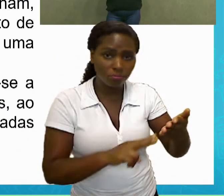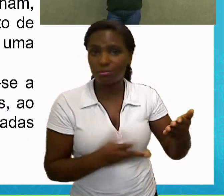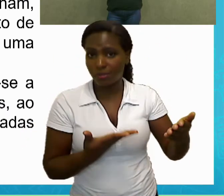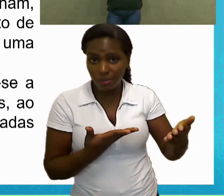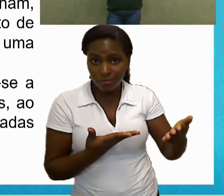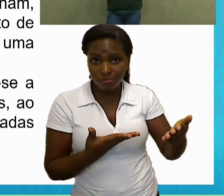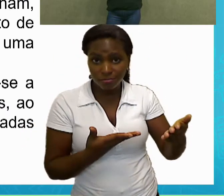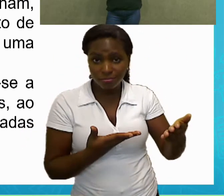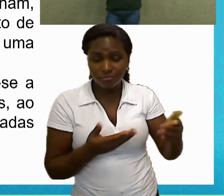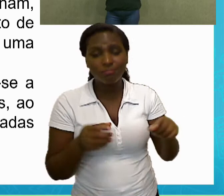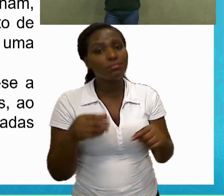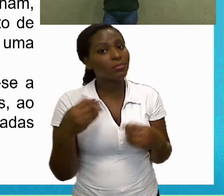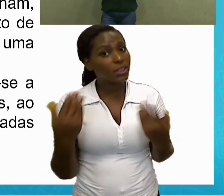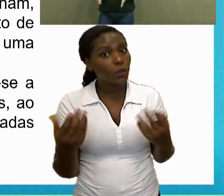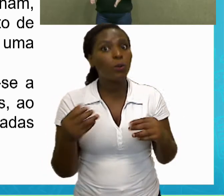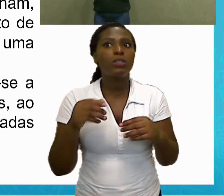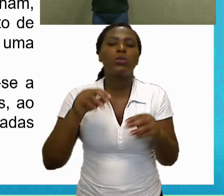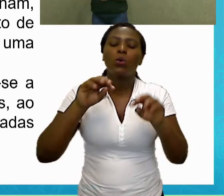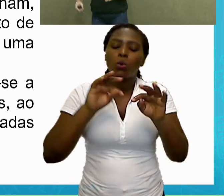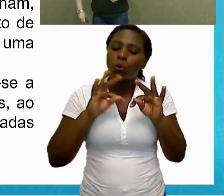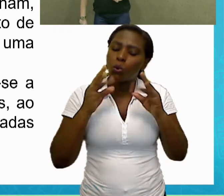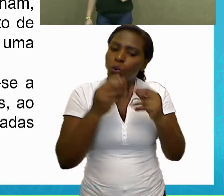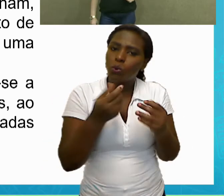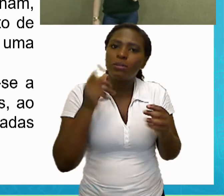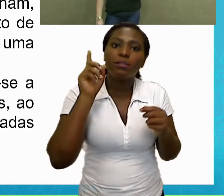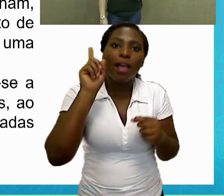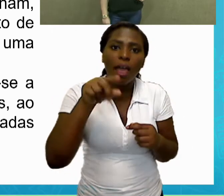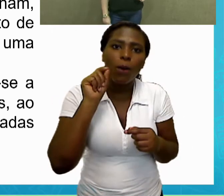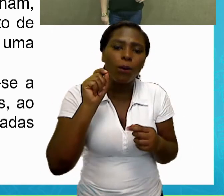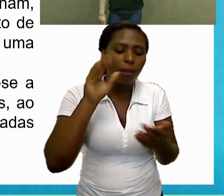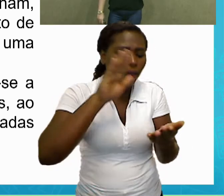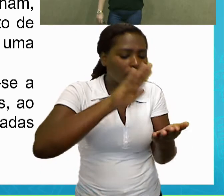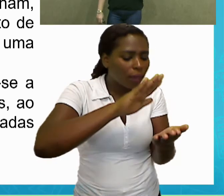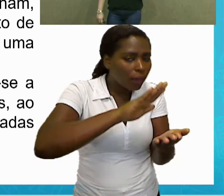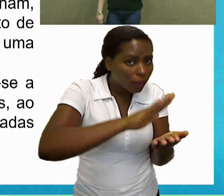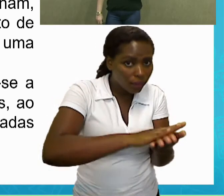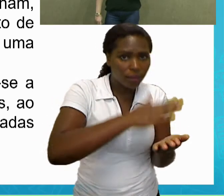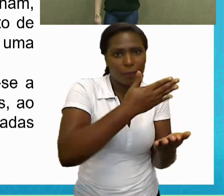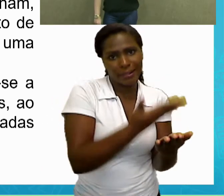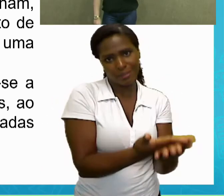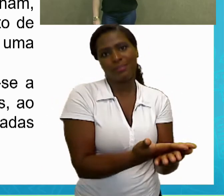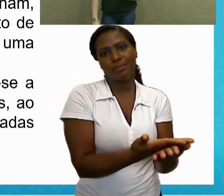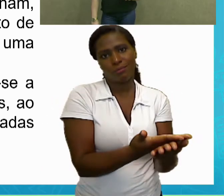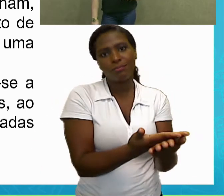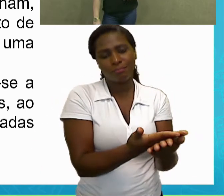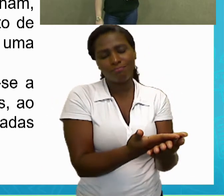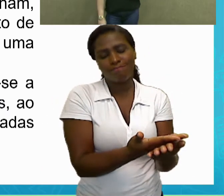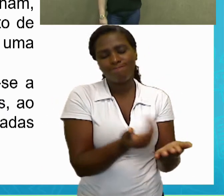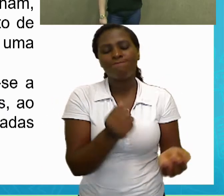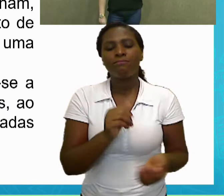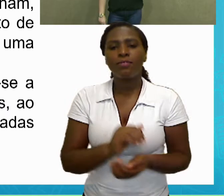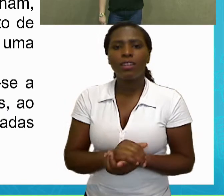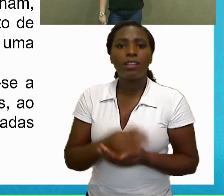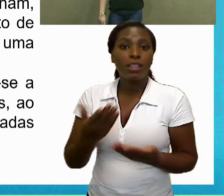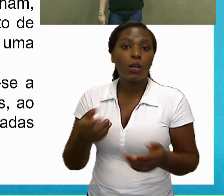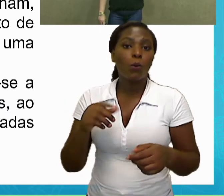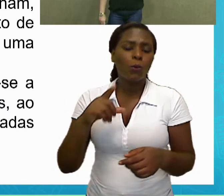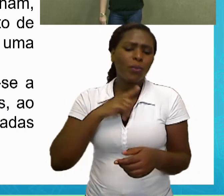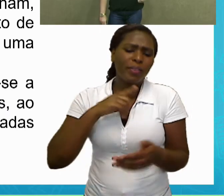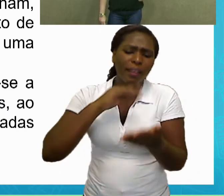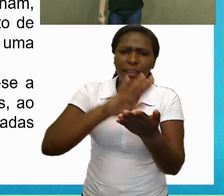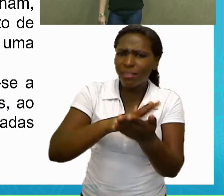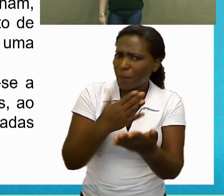isso tudo acontece através da interpretação. A interpretação está mais presente em nossas vidas do que